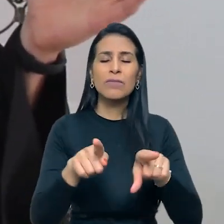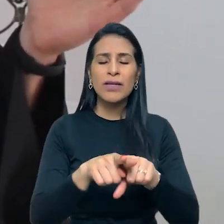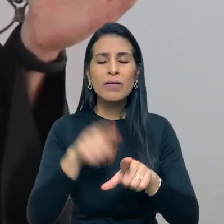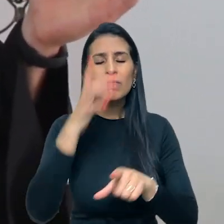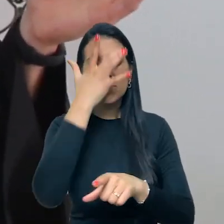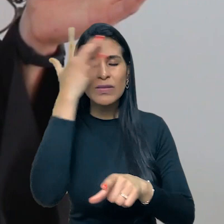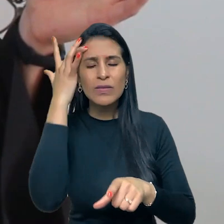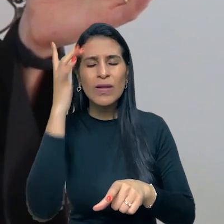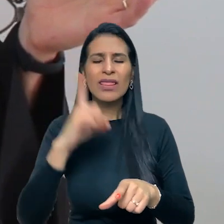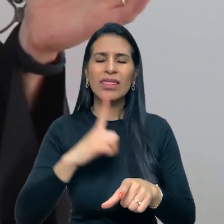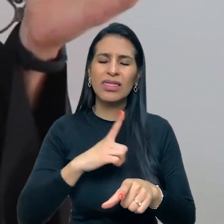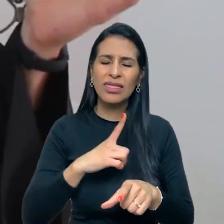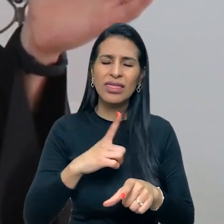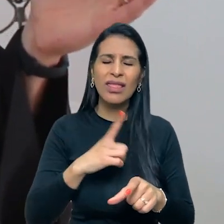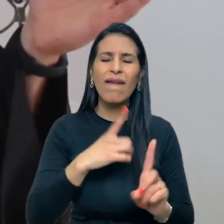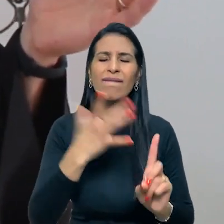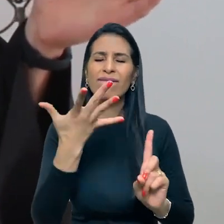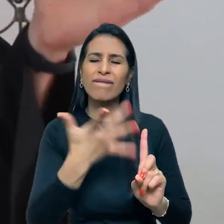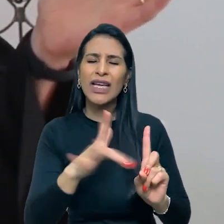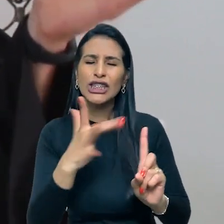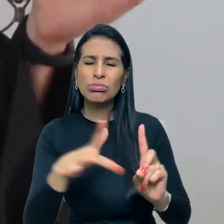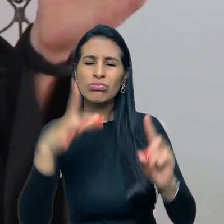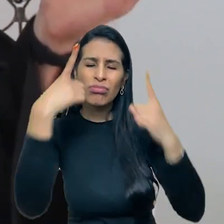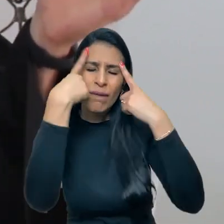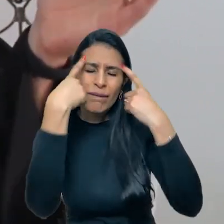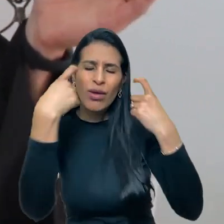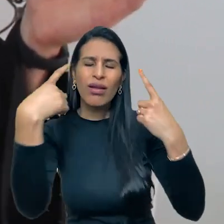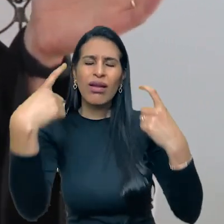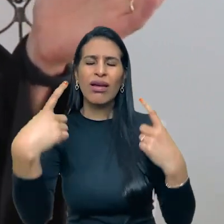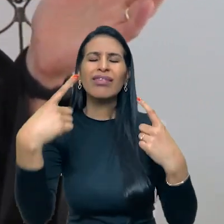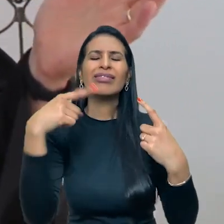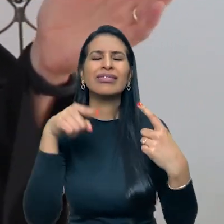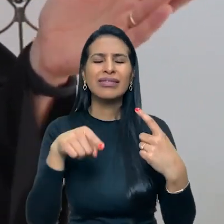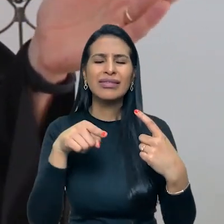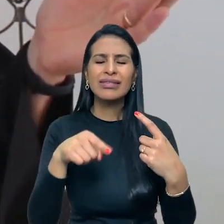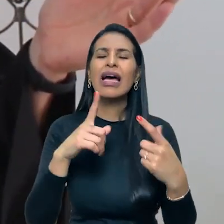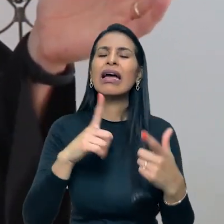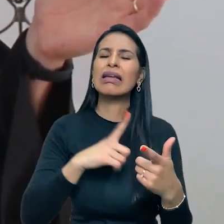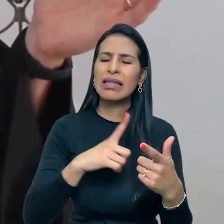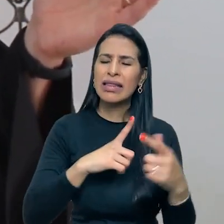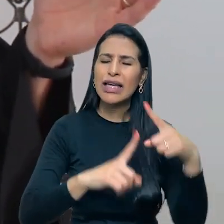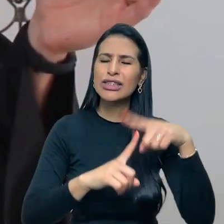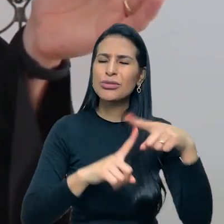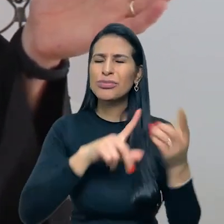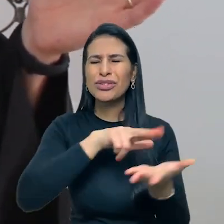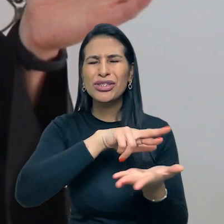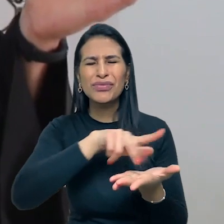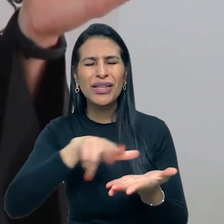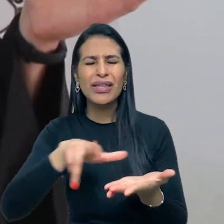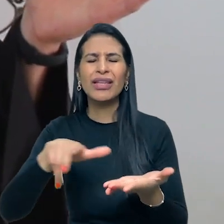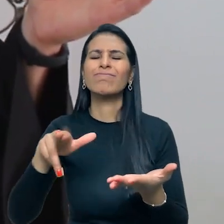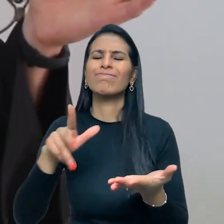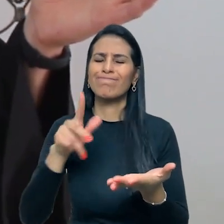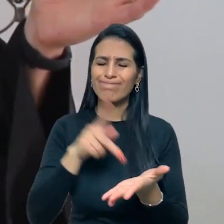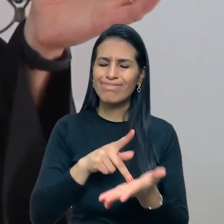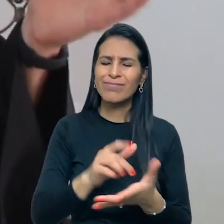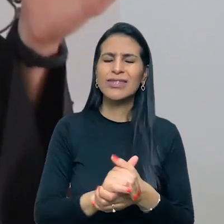pessoas vítimas da violência, esta violência que tem muitas faces e